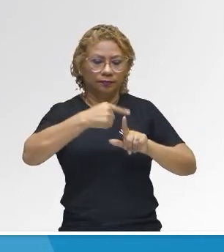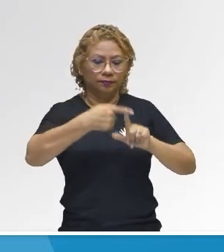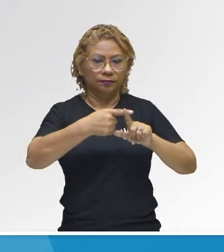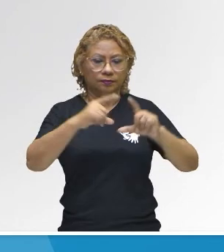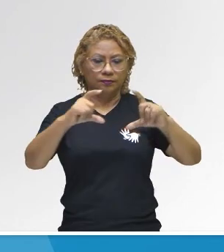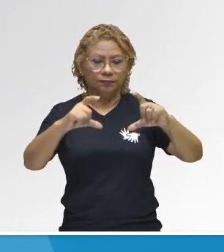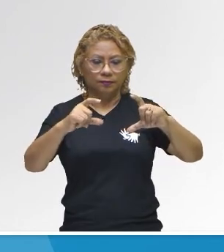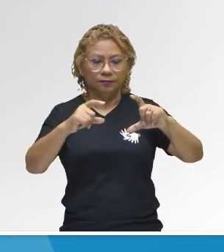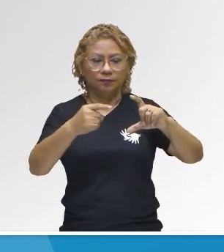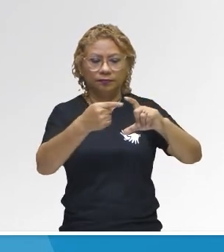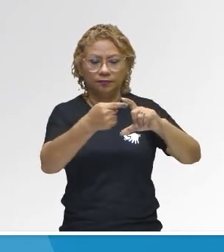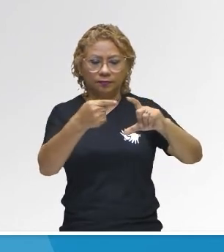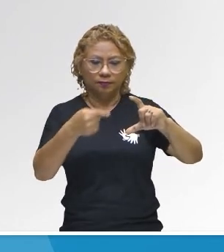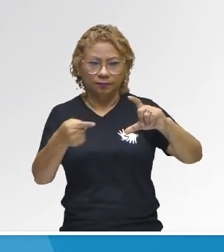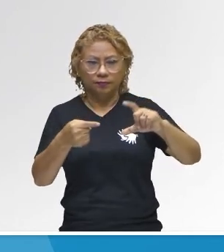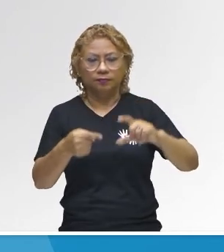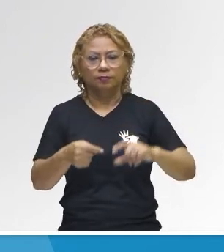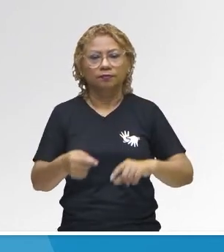aula.